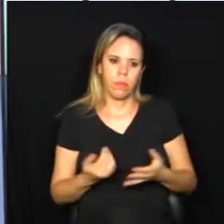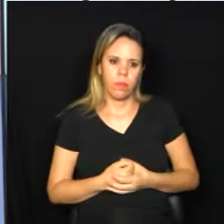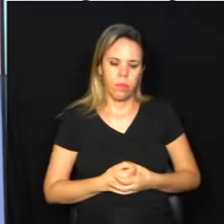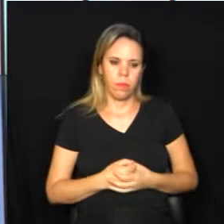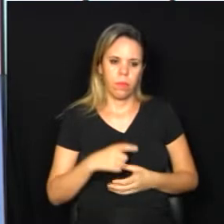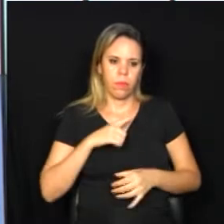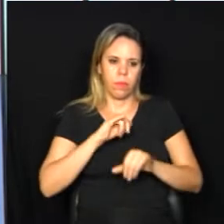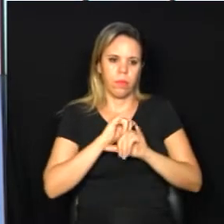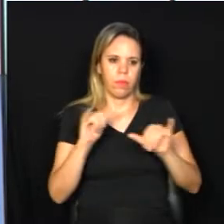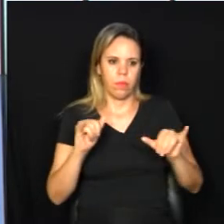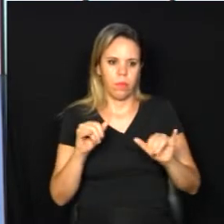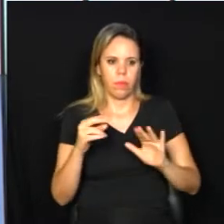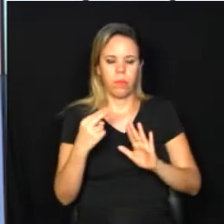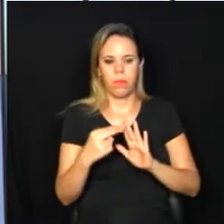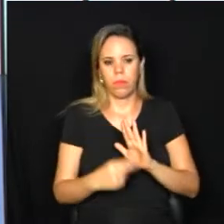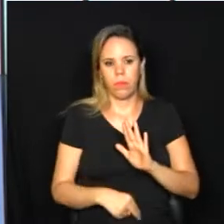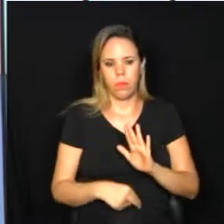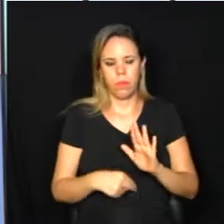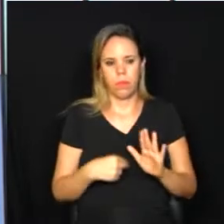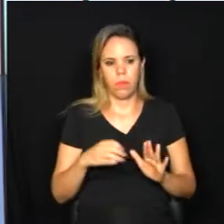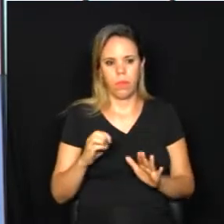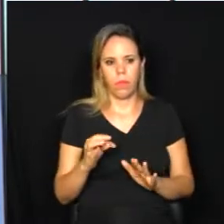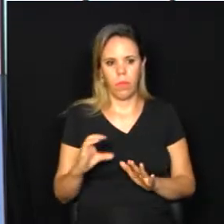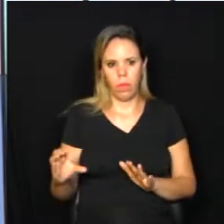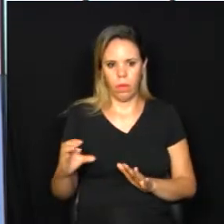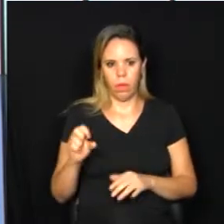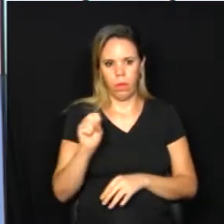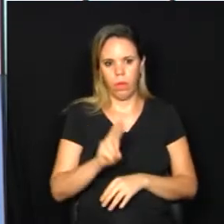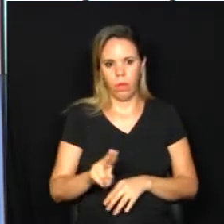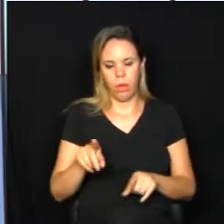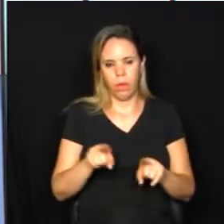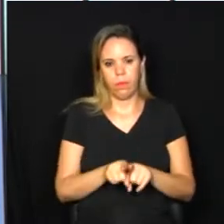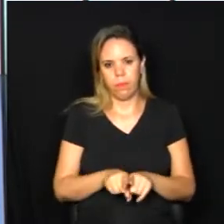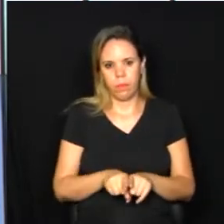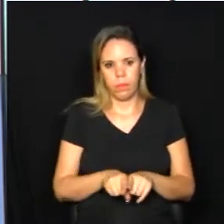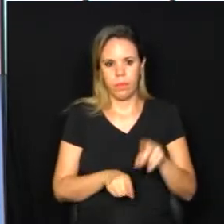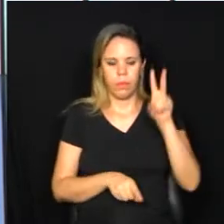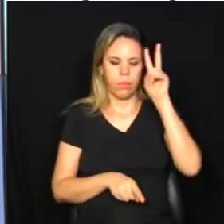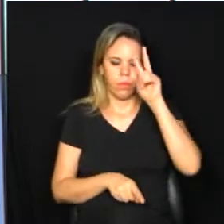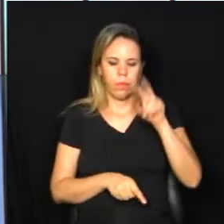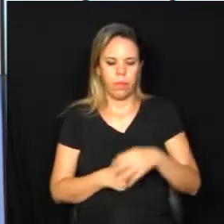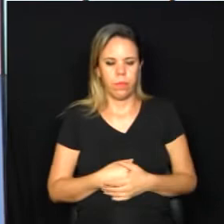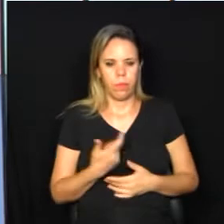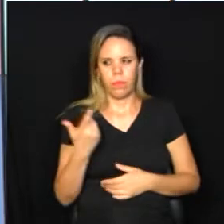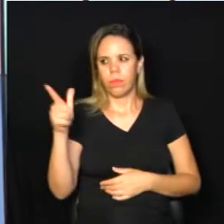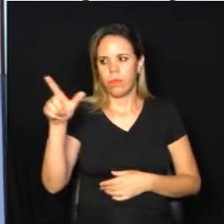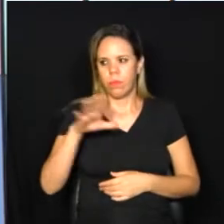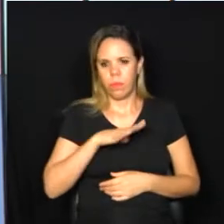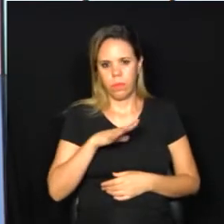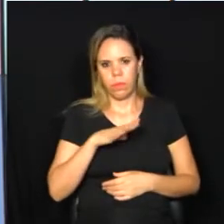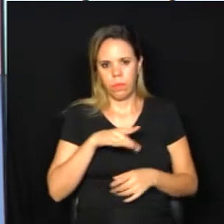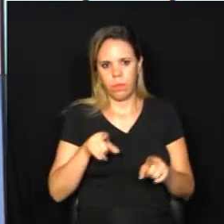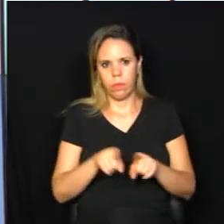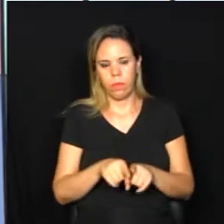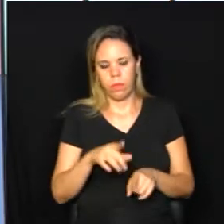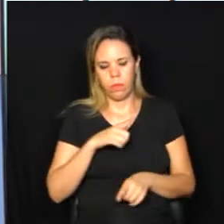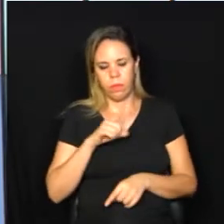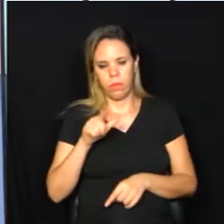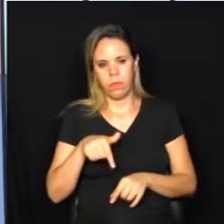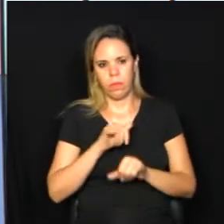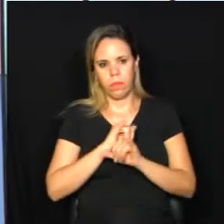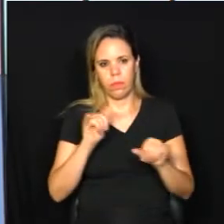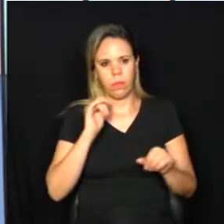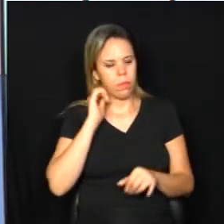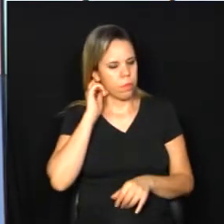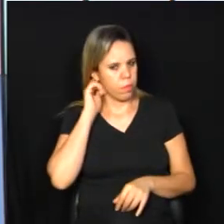a divulgação da lista, a gente está falando da ETEC de Sumaré também, mas lembrando que outras cidades têm essa